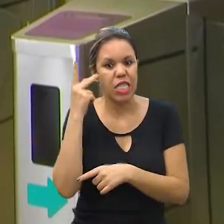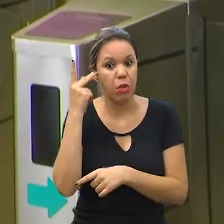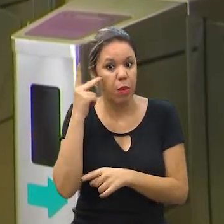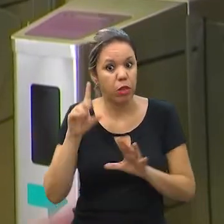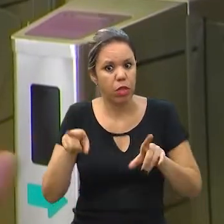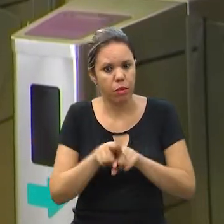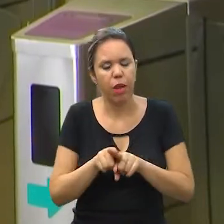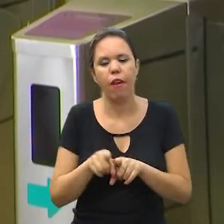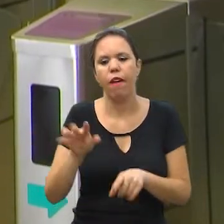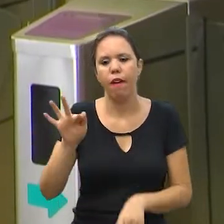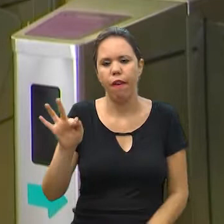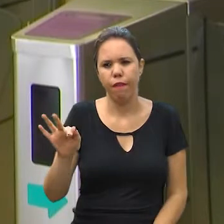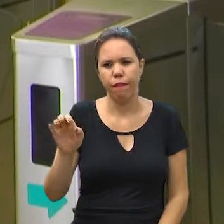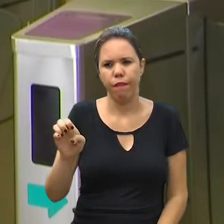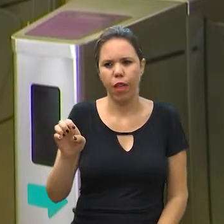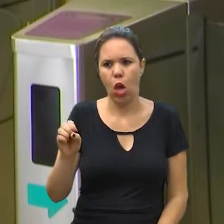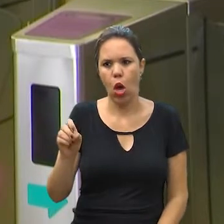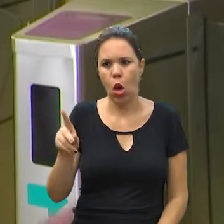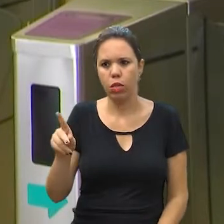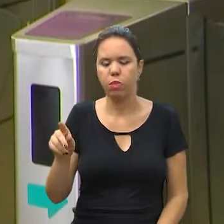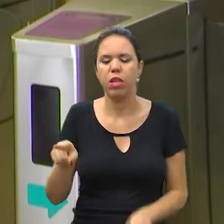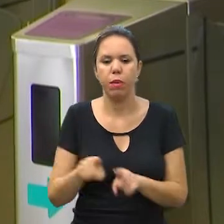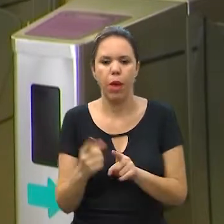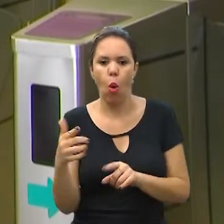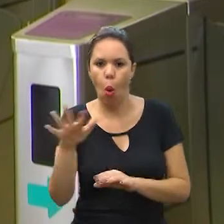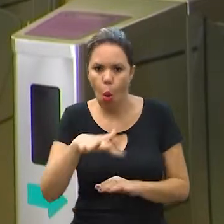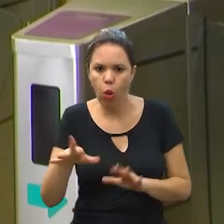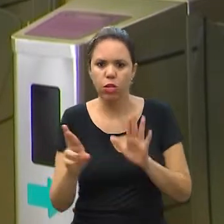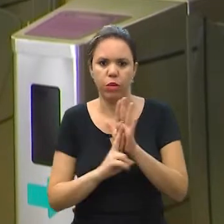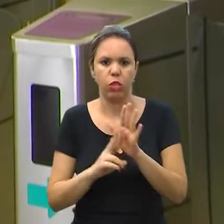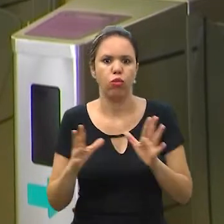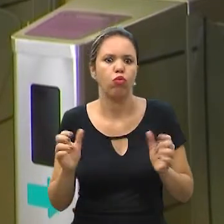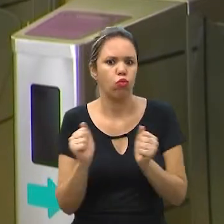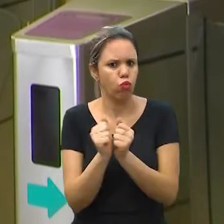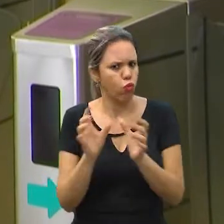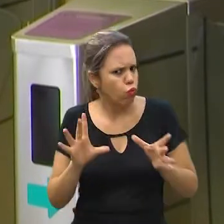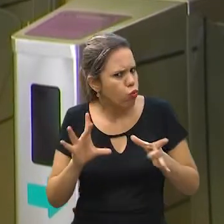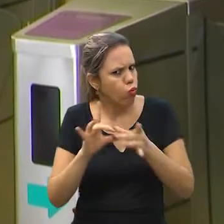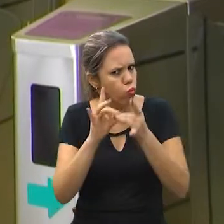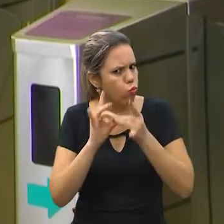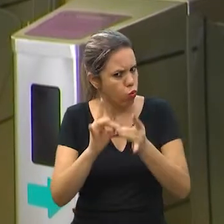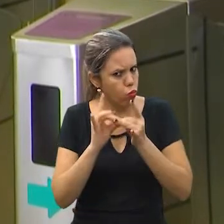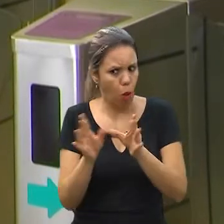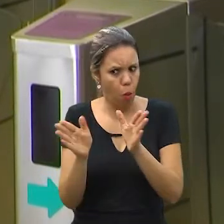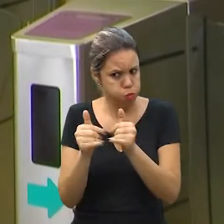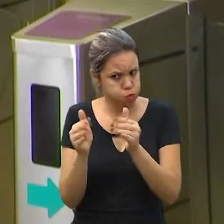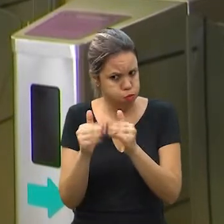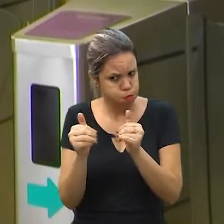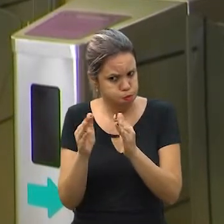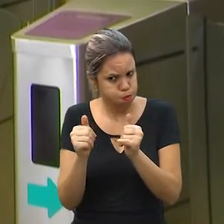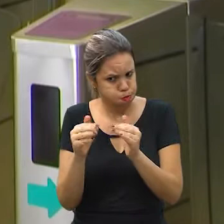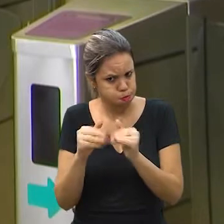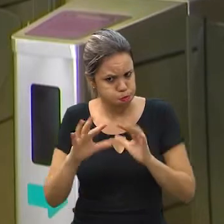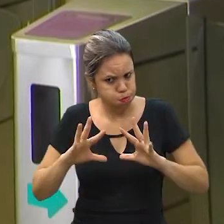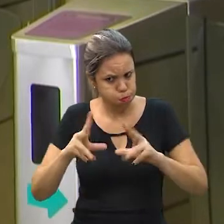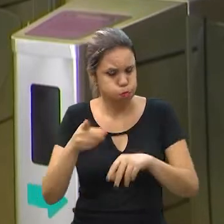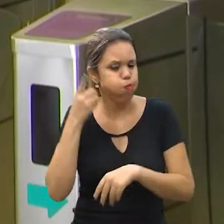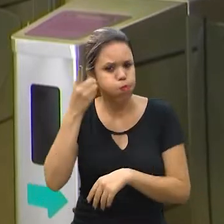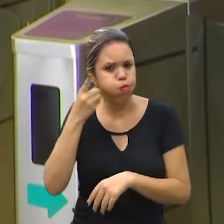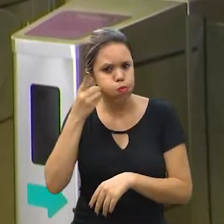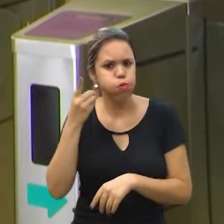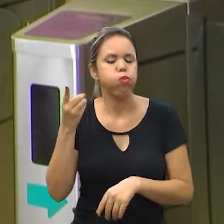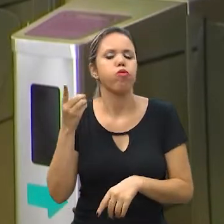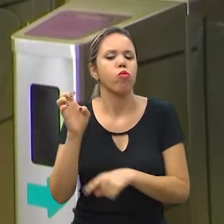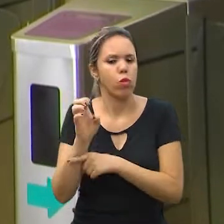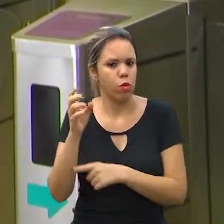São Paulo, através da FEOSP e de outras representações, para que juntos nós podemos solicitar aos nossos